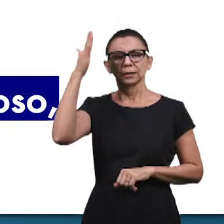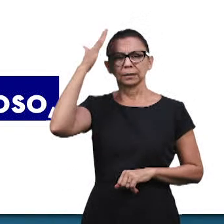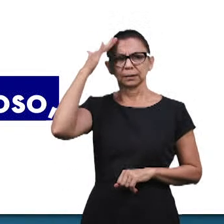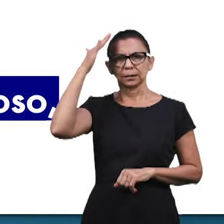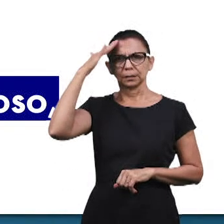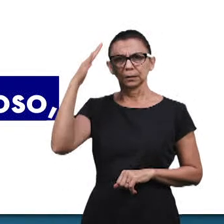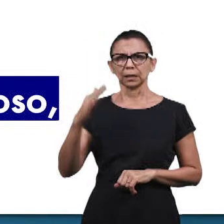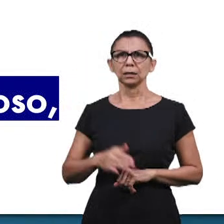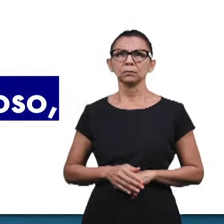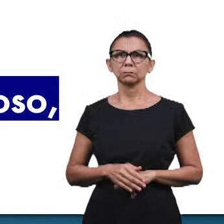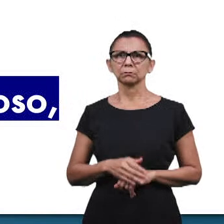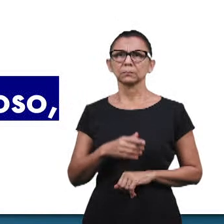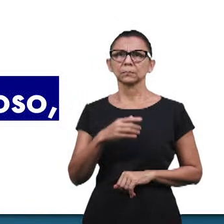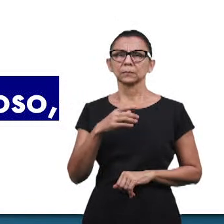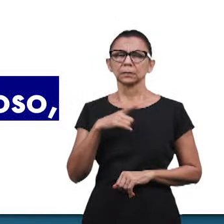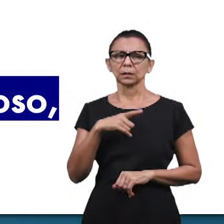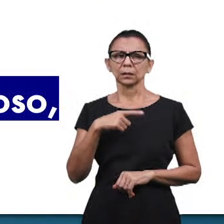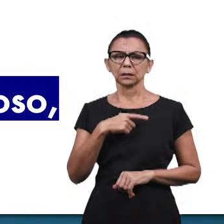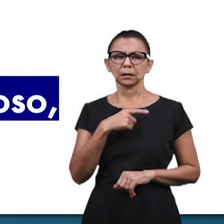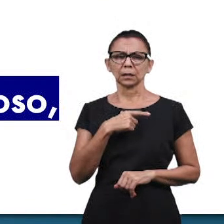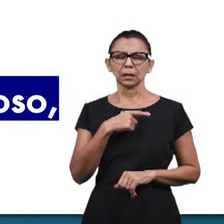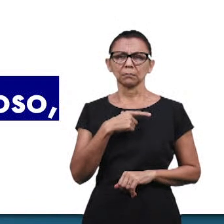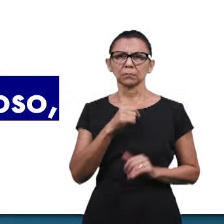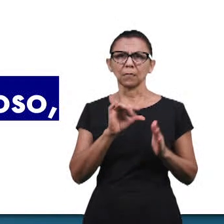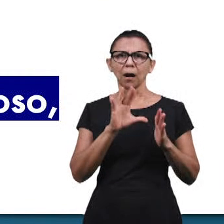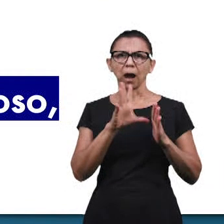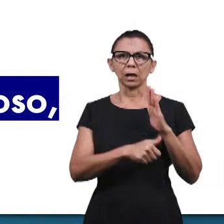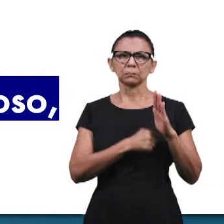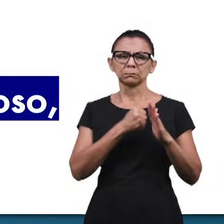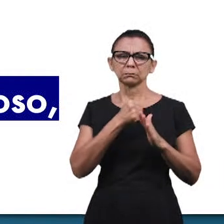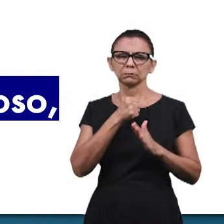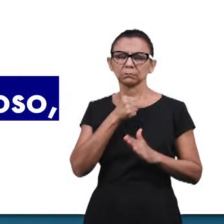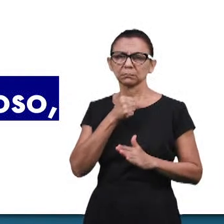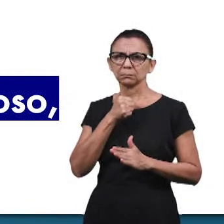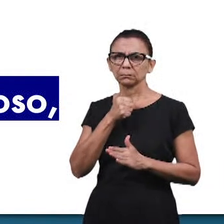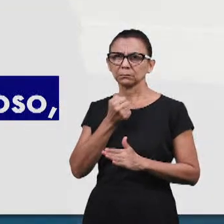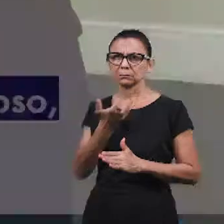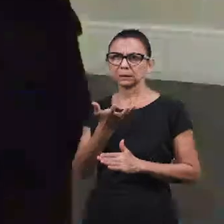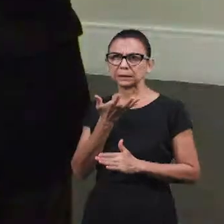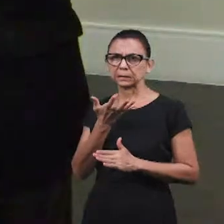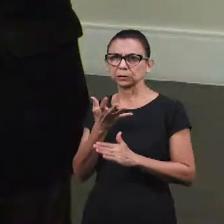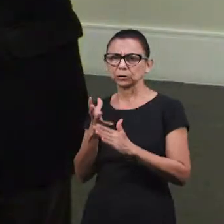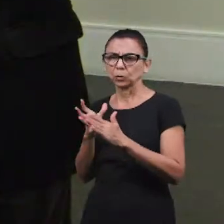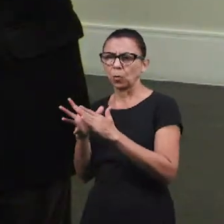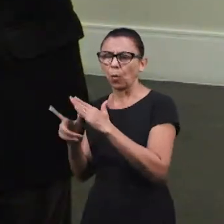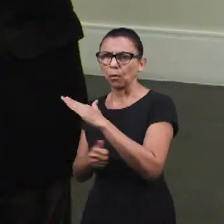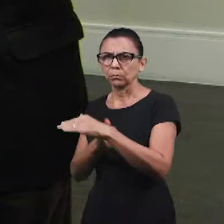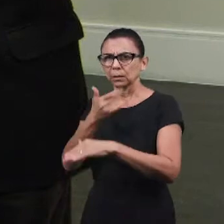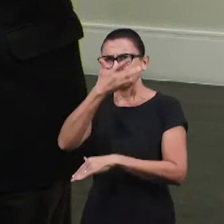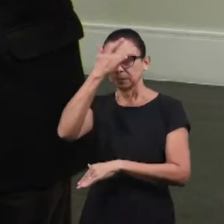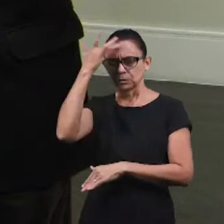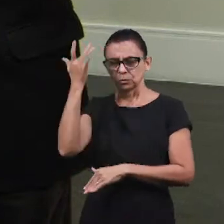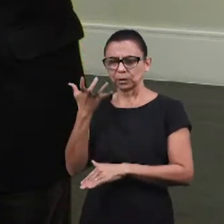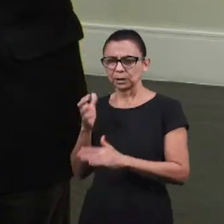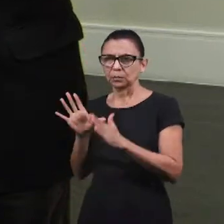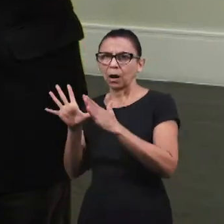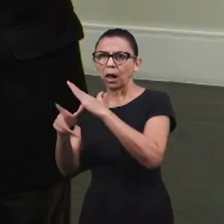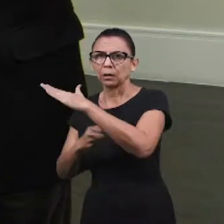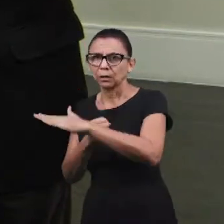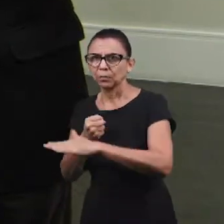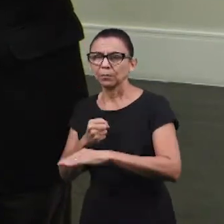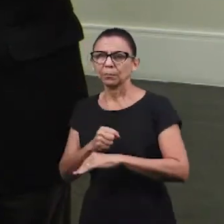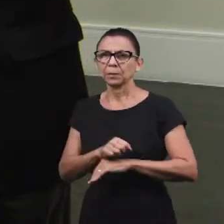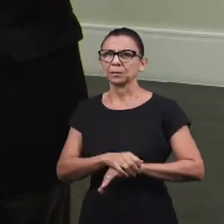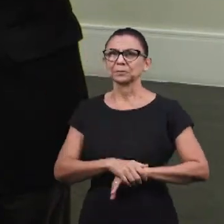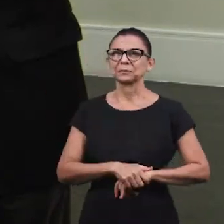uma oposição, ou seja, um ladrão querendo roubar. Muito bem colocada a frase do nosso irmão, louvado